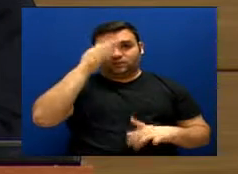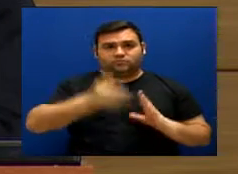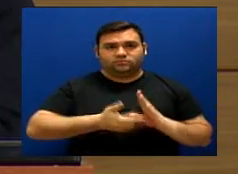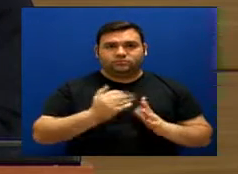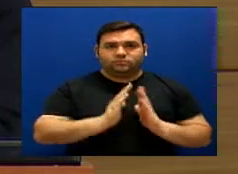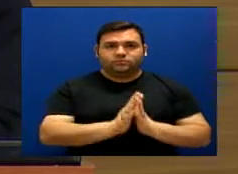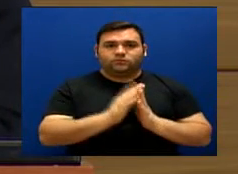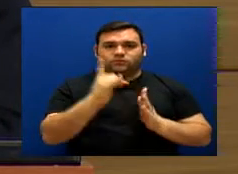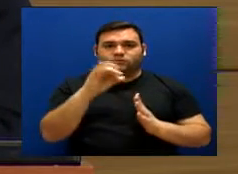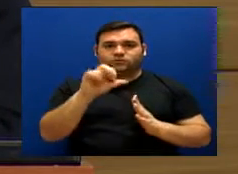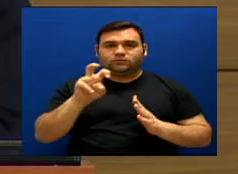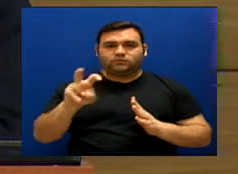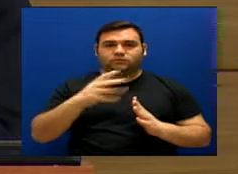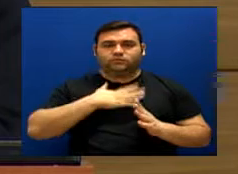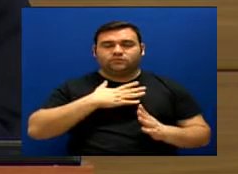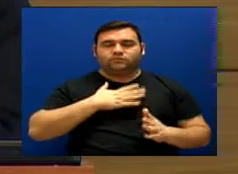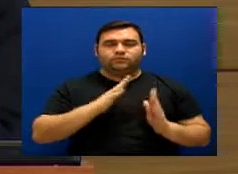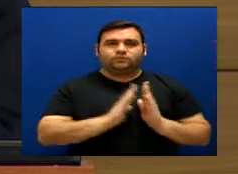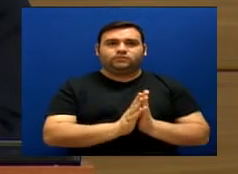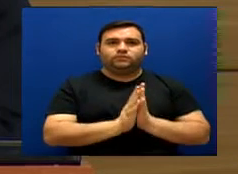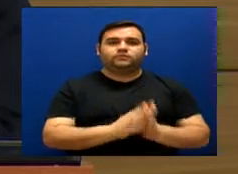retirada o projeto 195 de minha autoria.